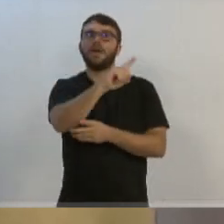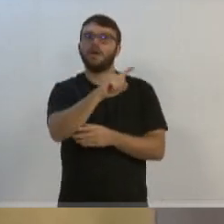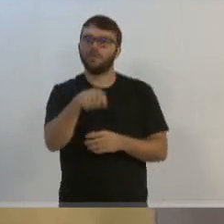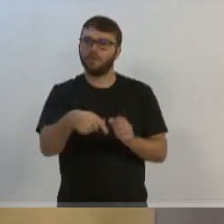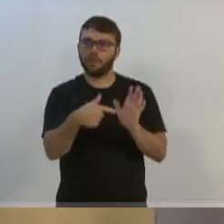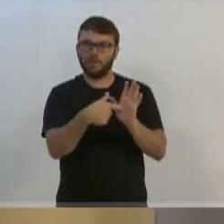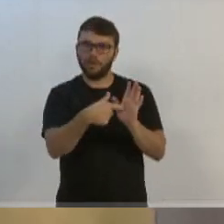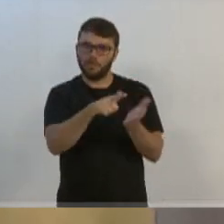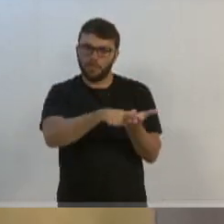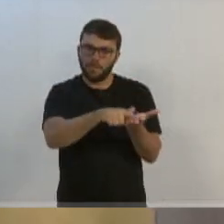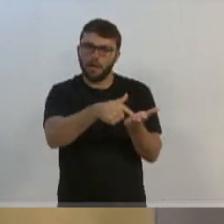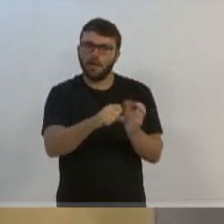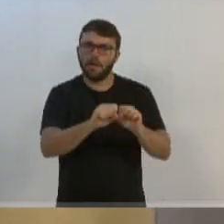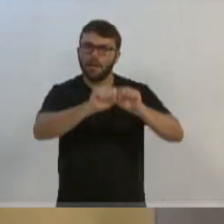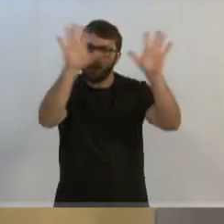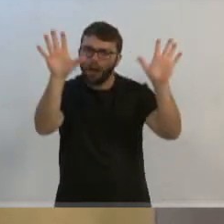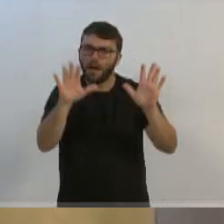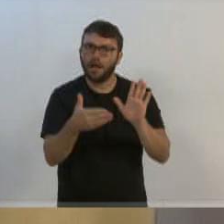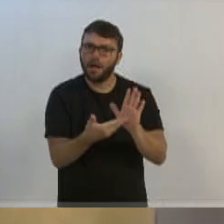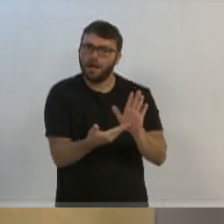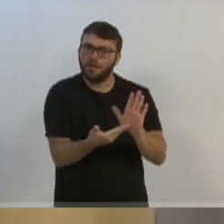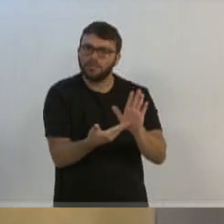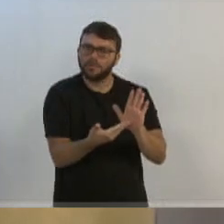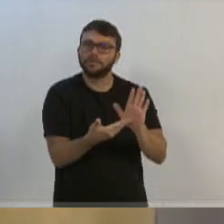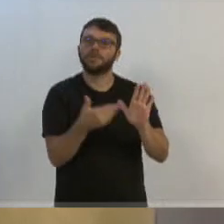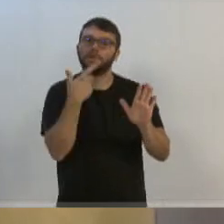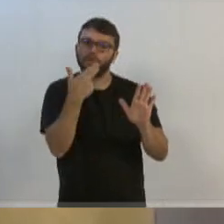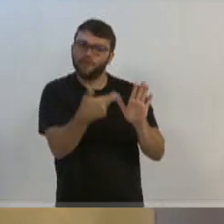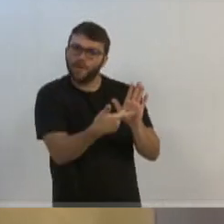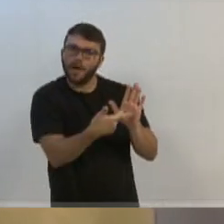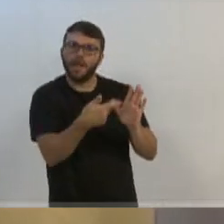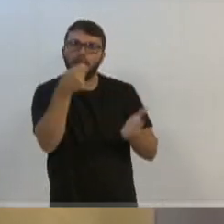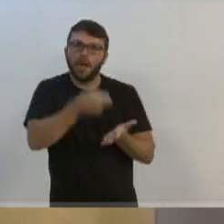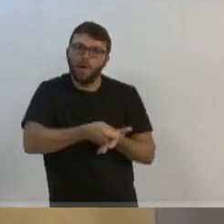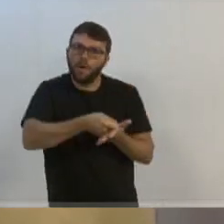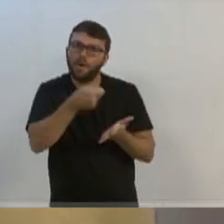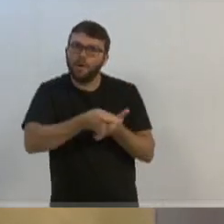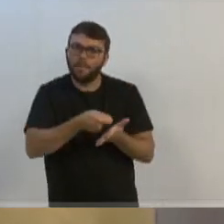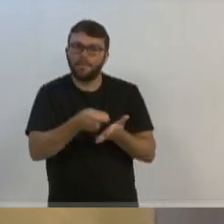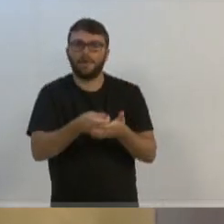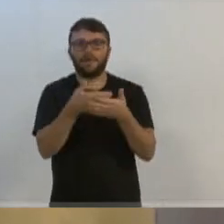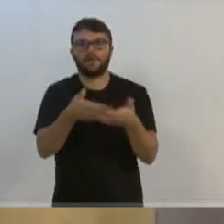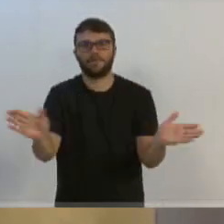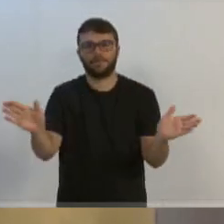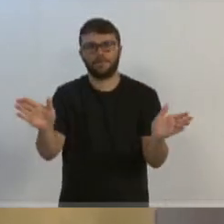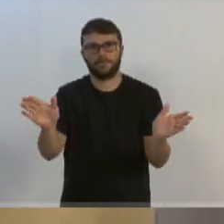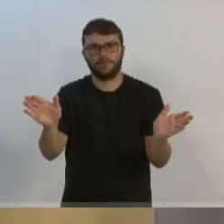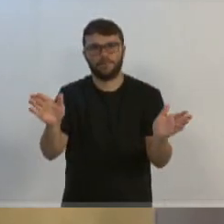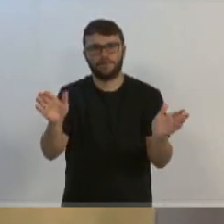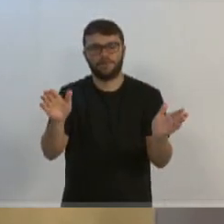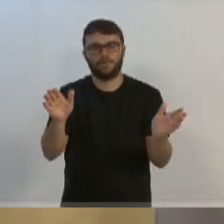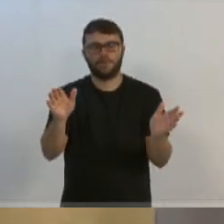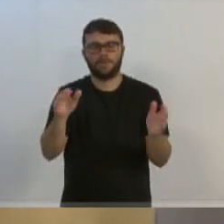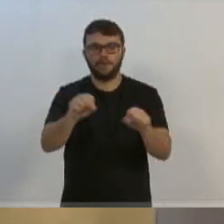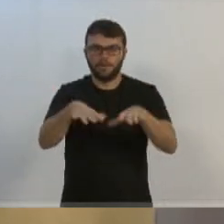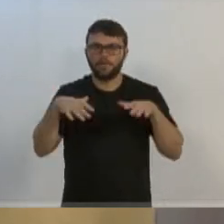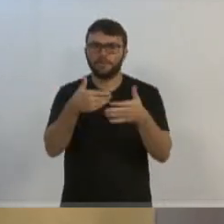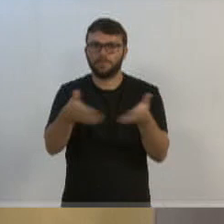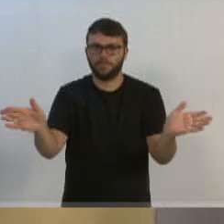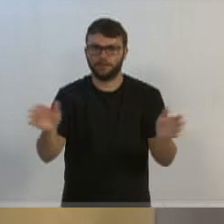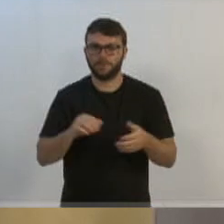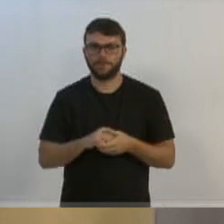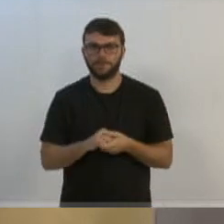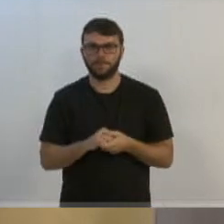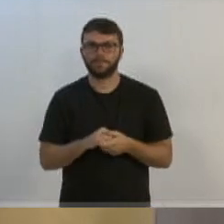claro, o parecer aqui dizendo que é obrigatoriedade a audiência pública.